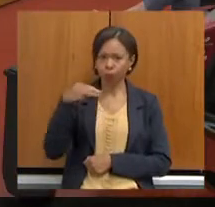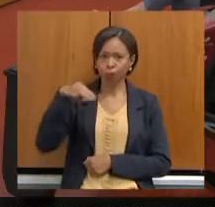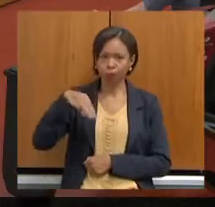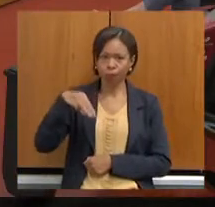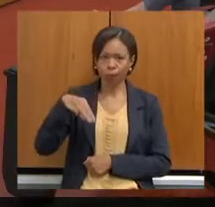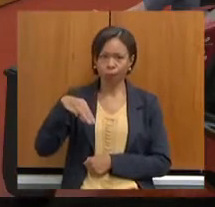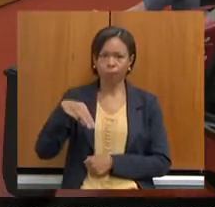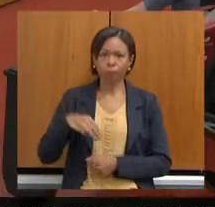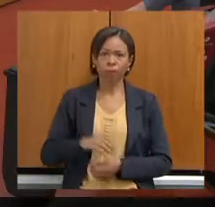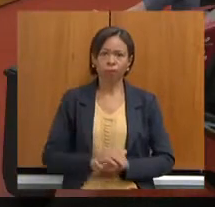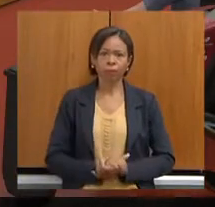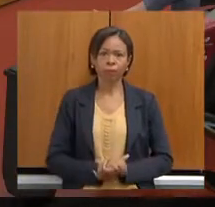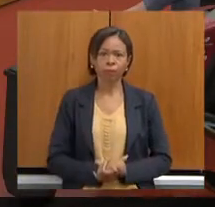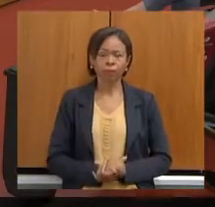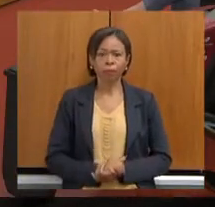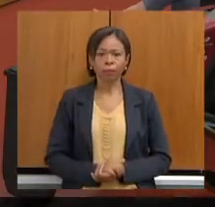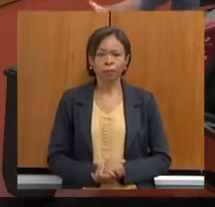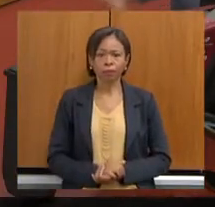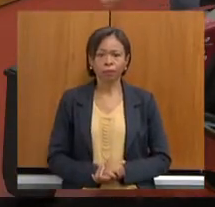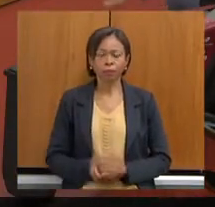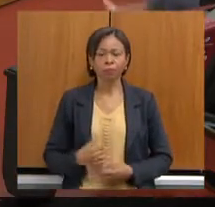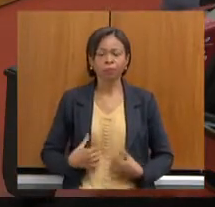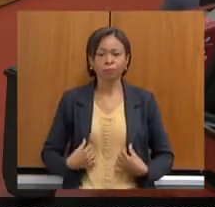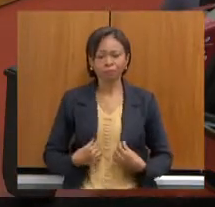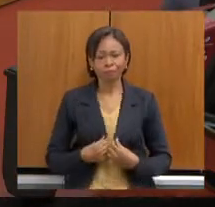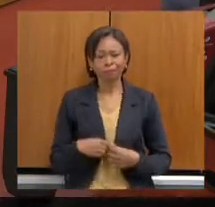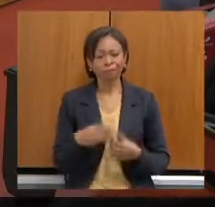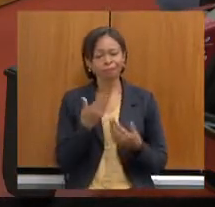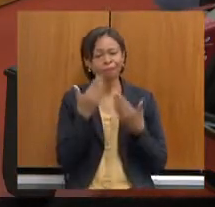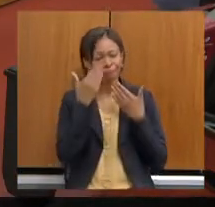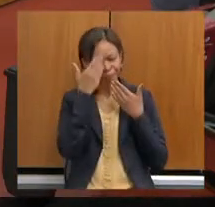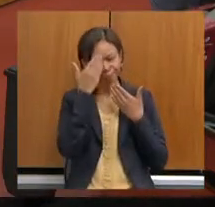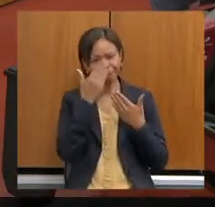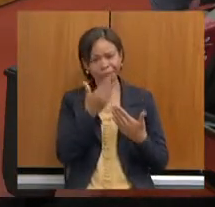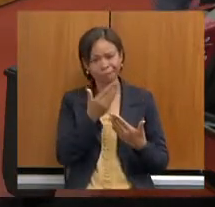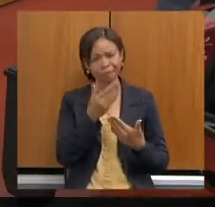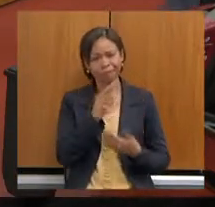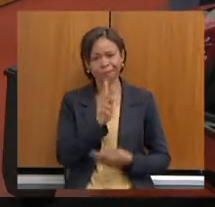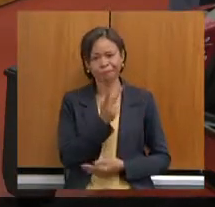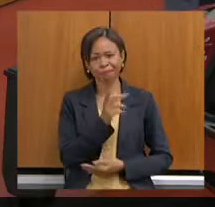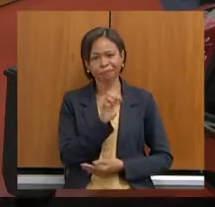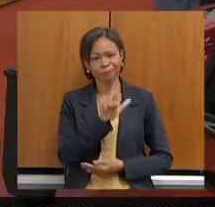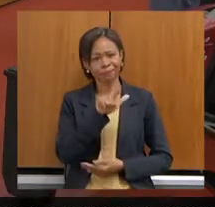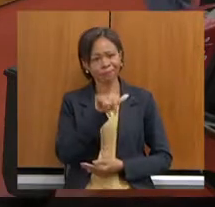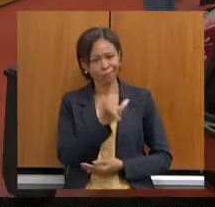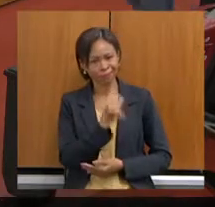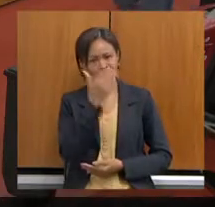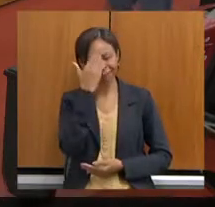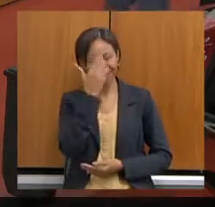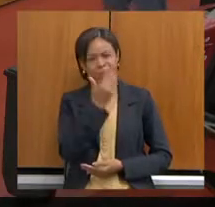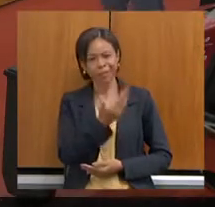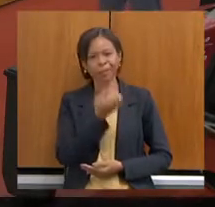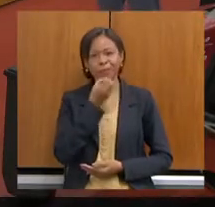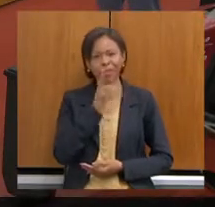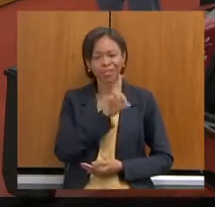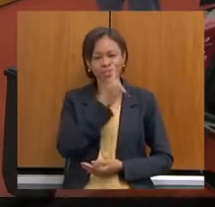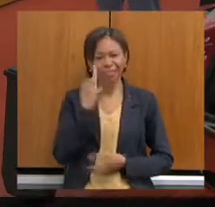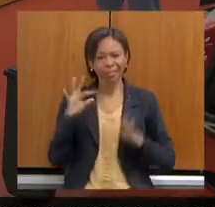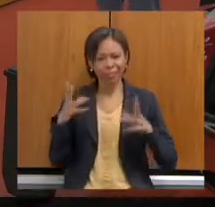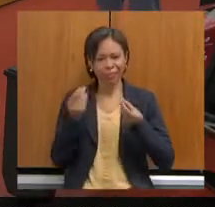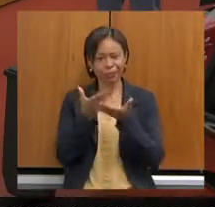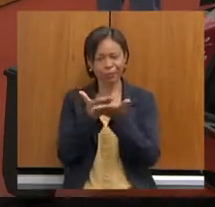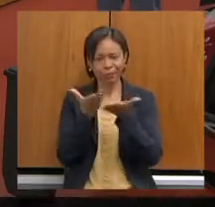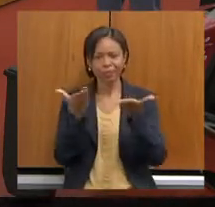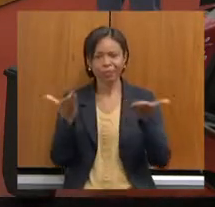é muito obrigada Deputado ali bom dia a todos e a todas